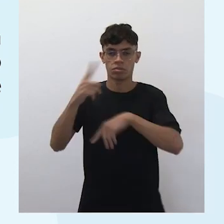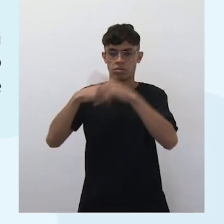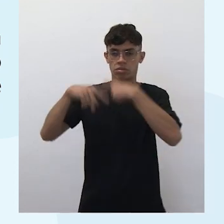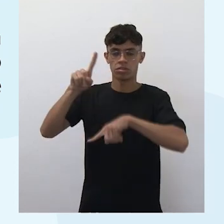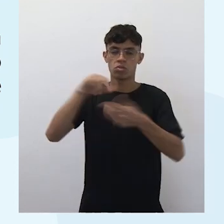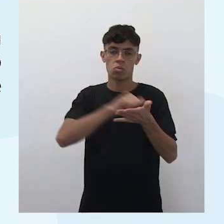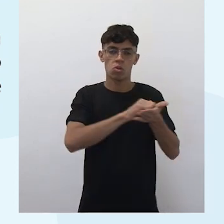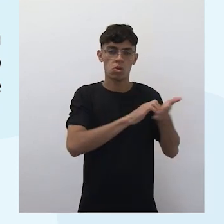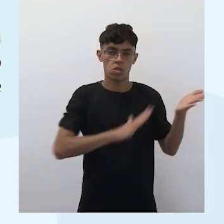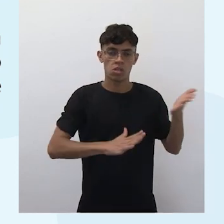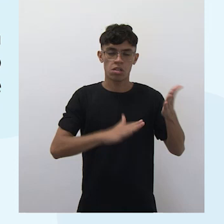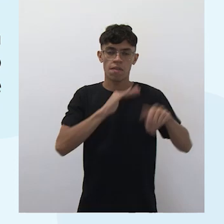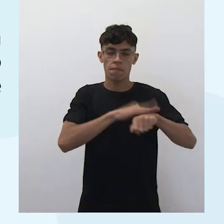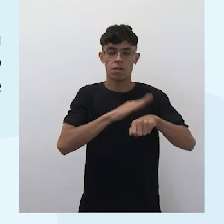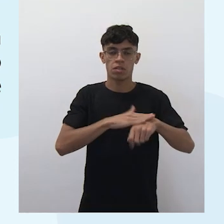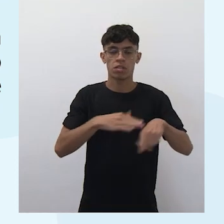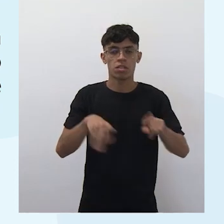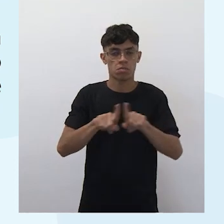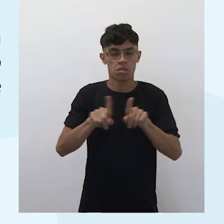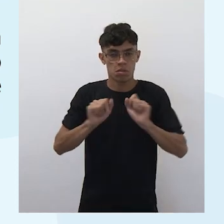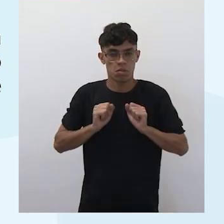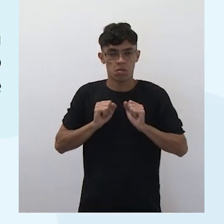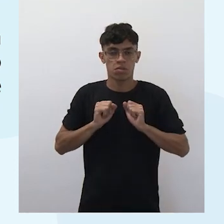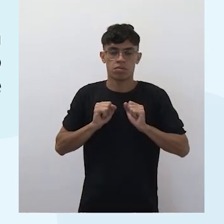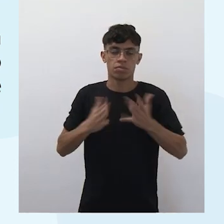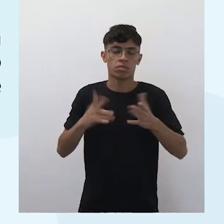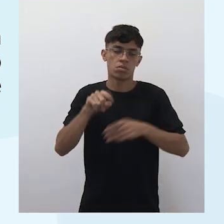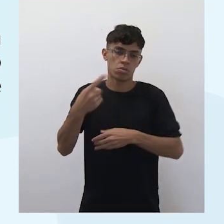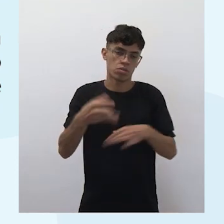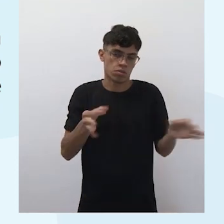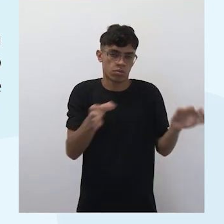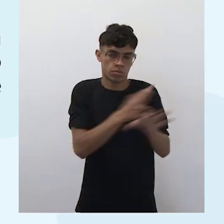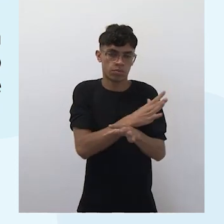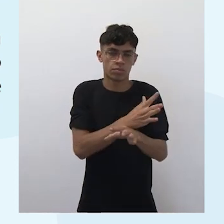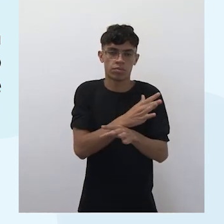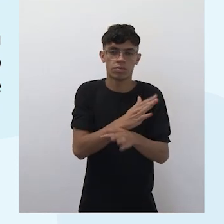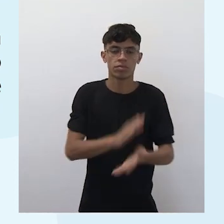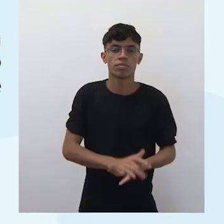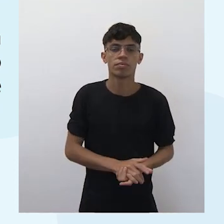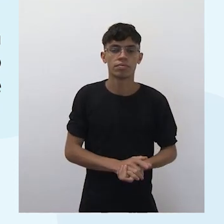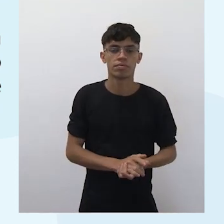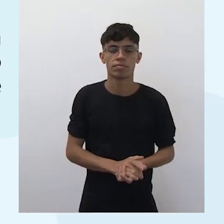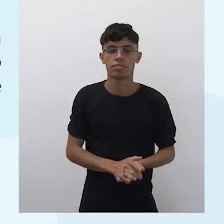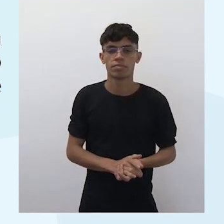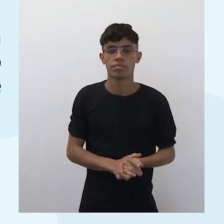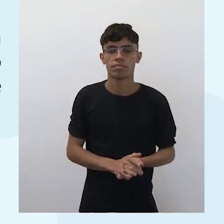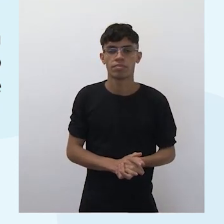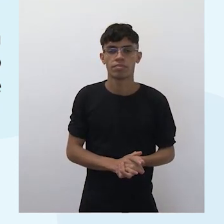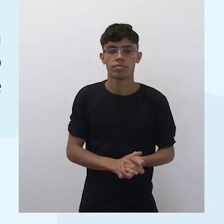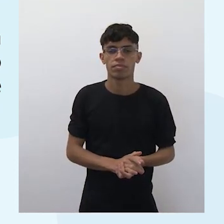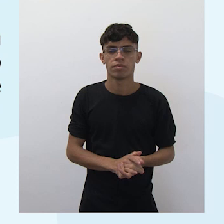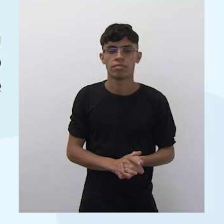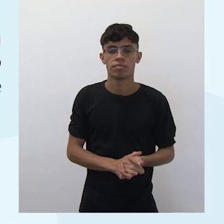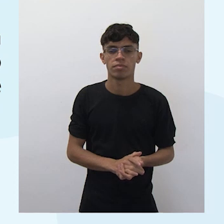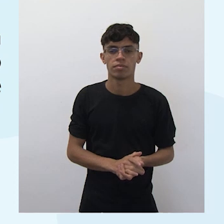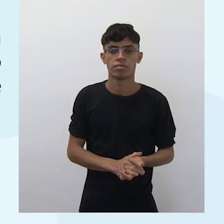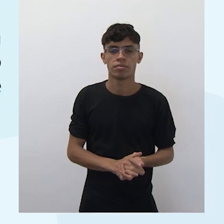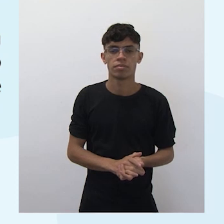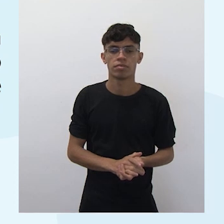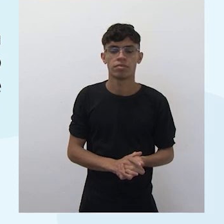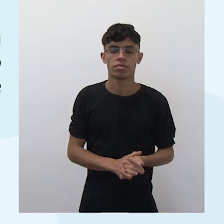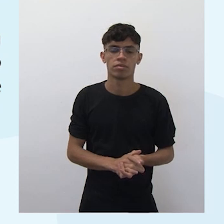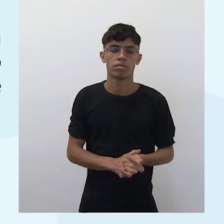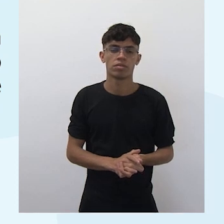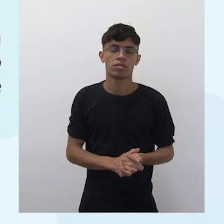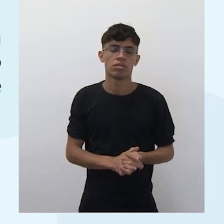de atividades, a etapa de ativação inicial e a etapa finalização, que consolida essa parte